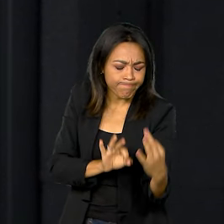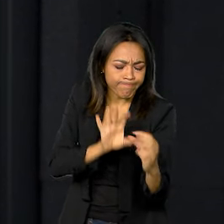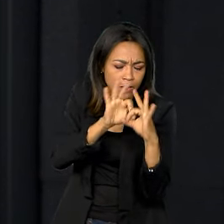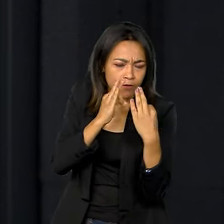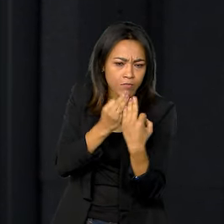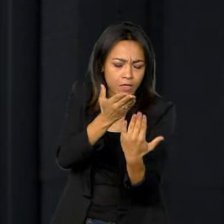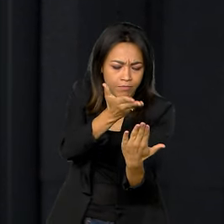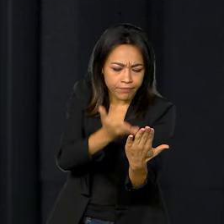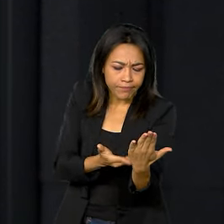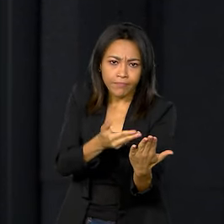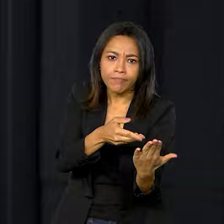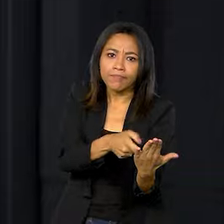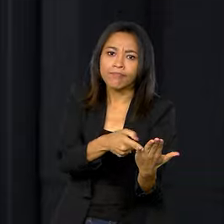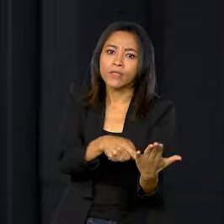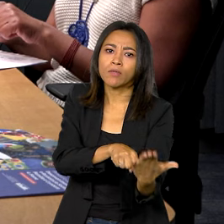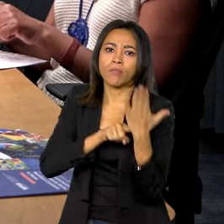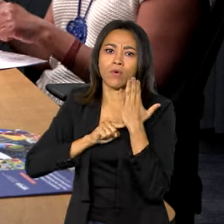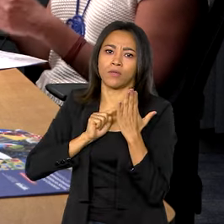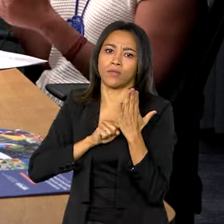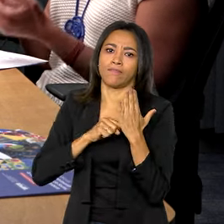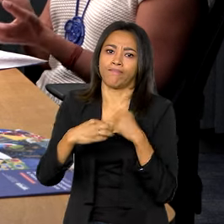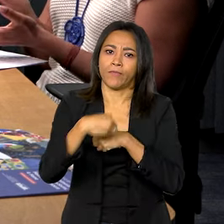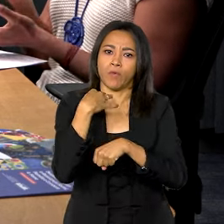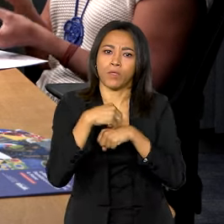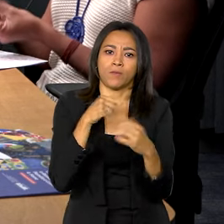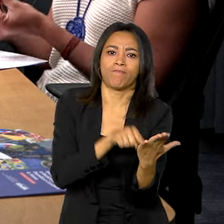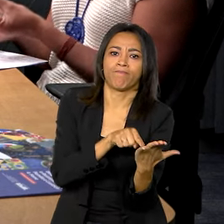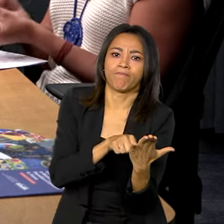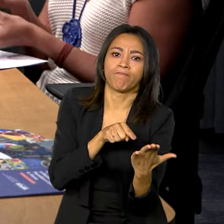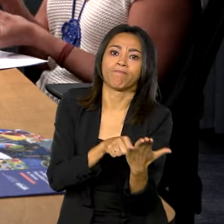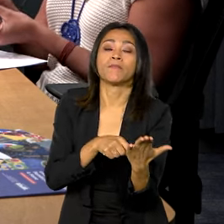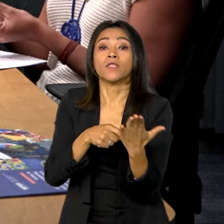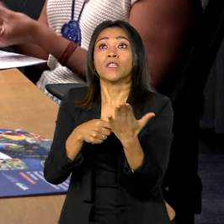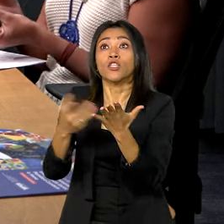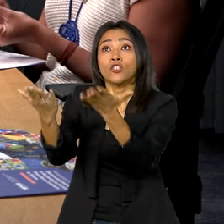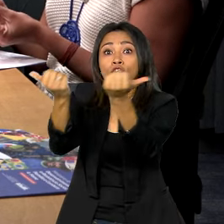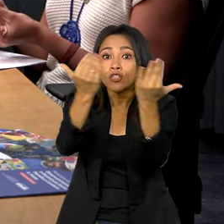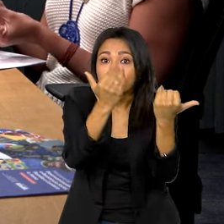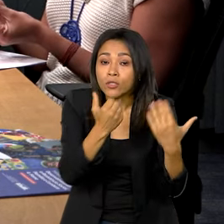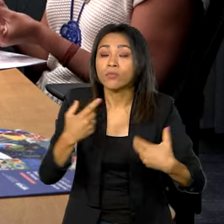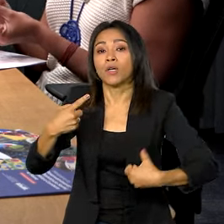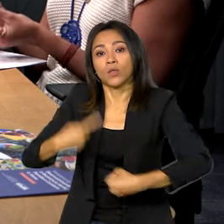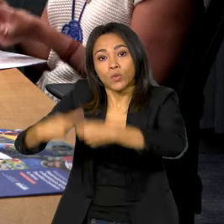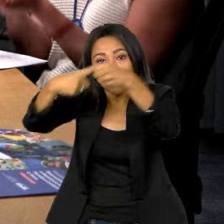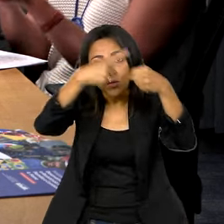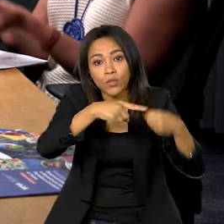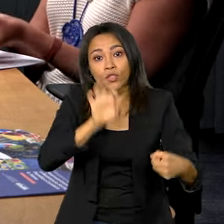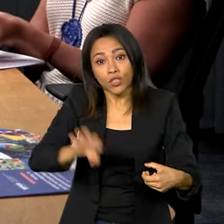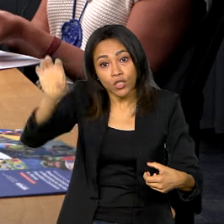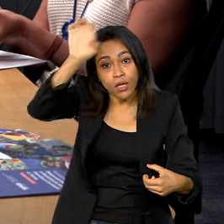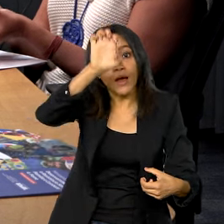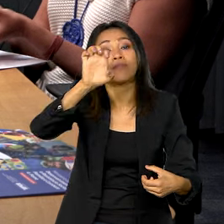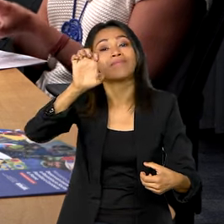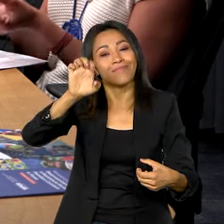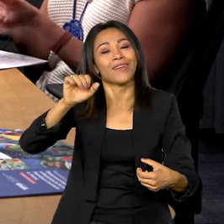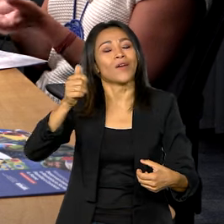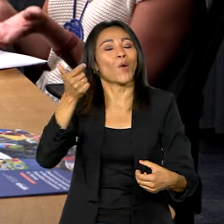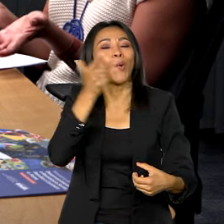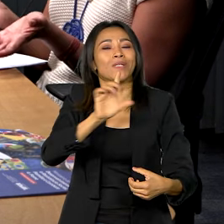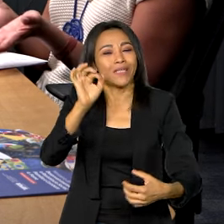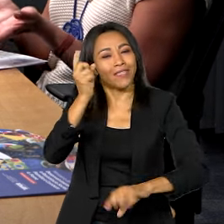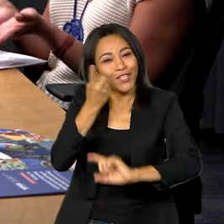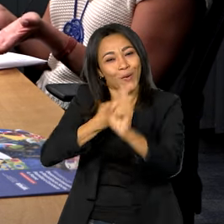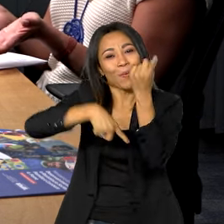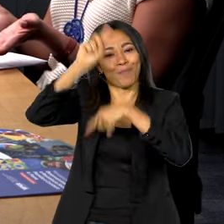real daquela família através do cadastro único e envolvendo os os estados e os municípios para essa população a gente